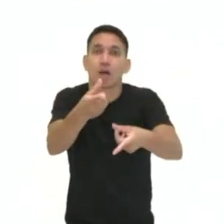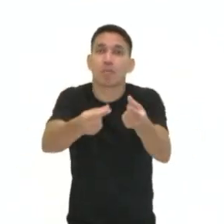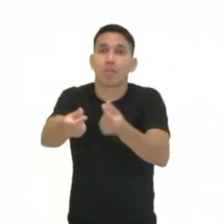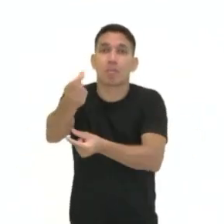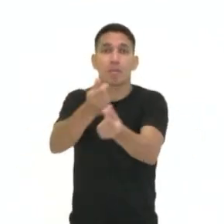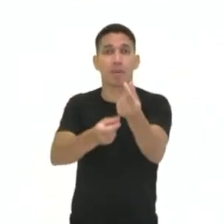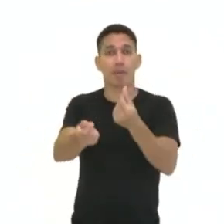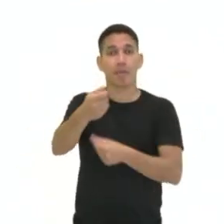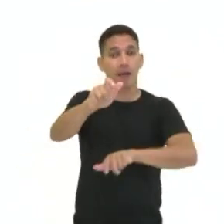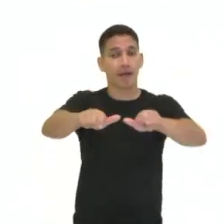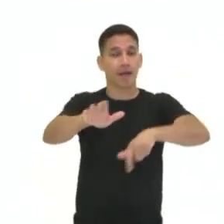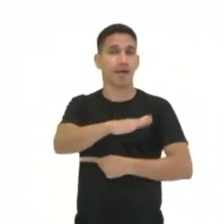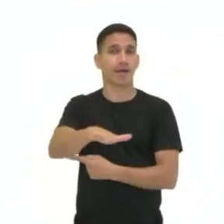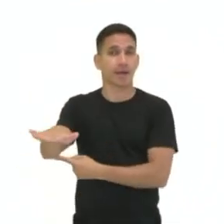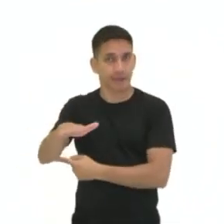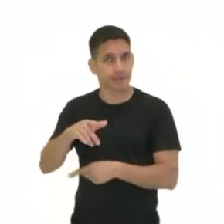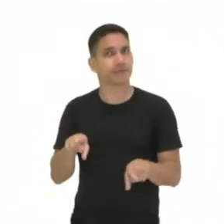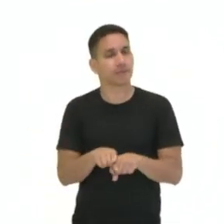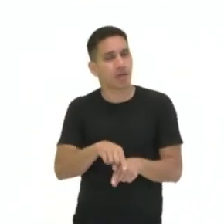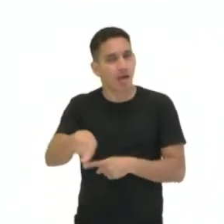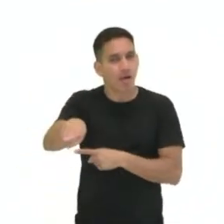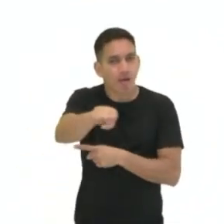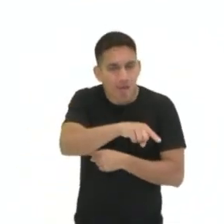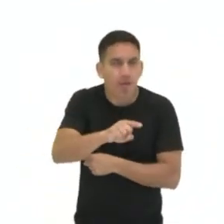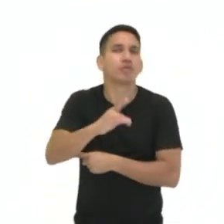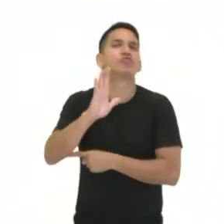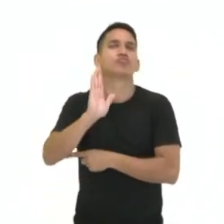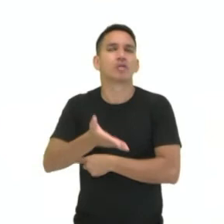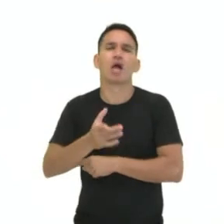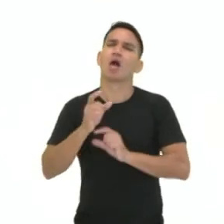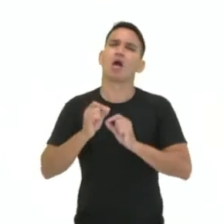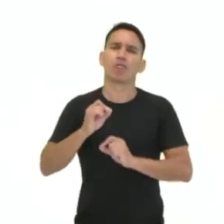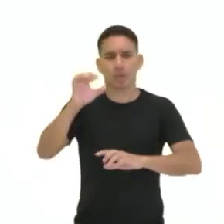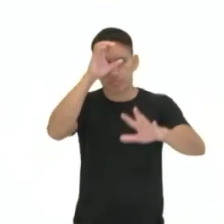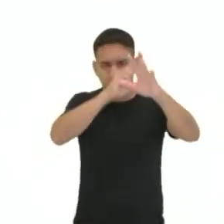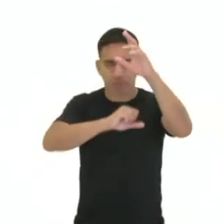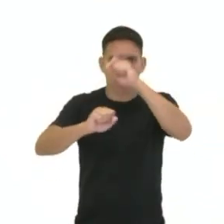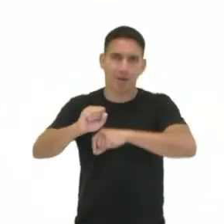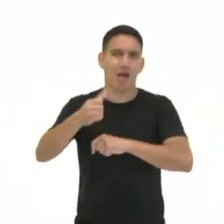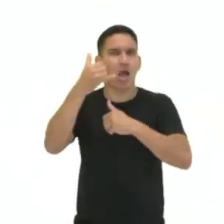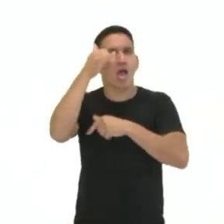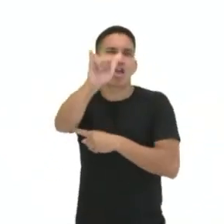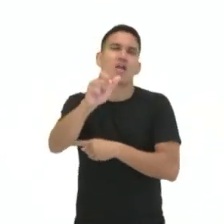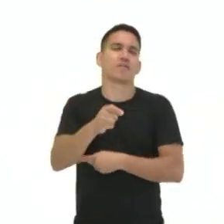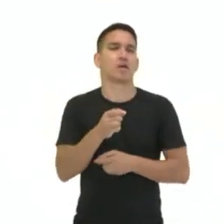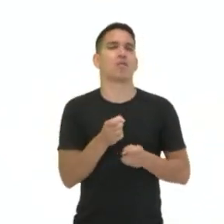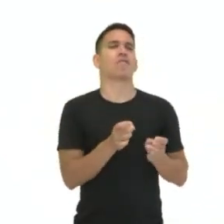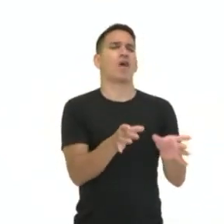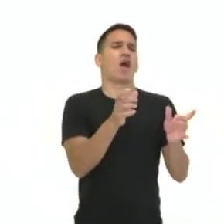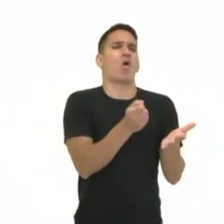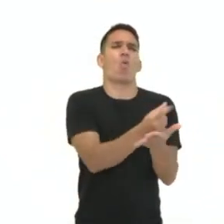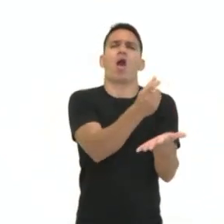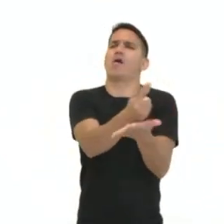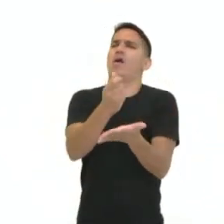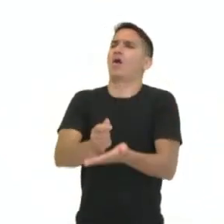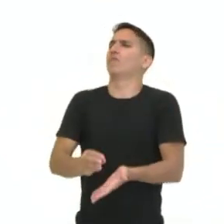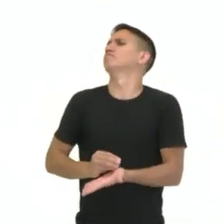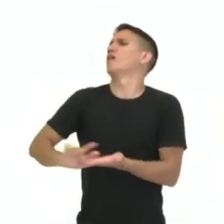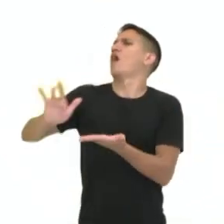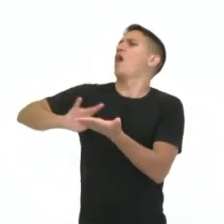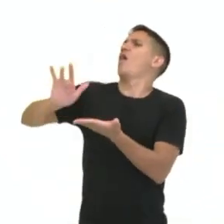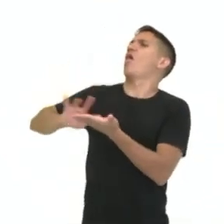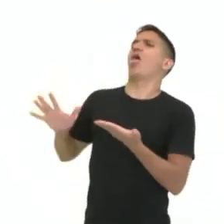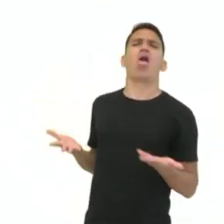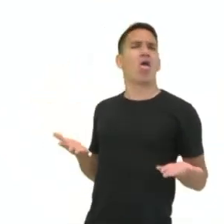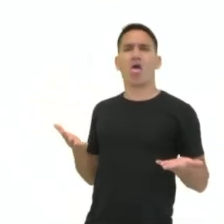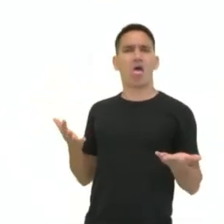financeira das crianças, né, para que elas não sejam aí gastadores compulsivos, para que aprendam a economizar